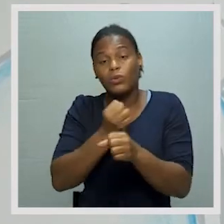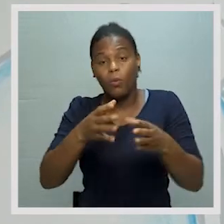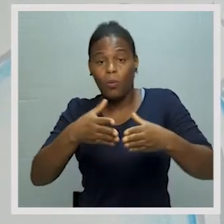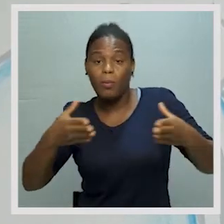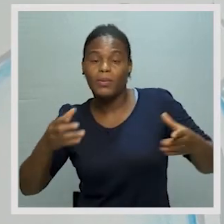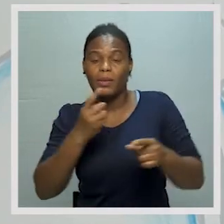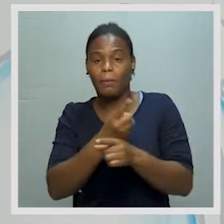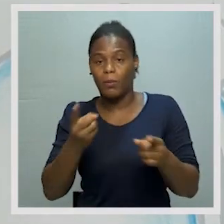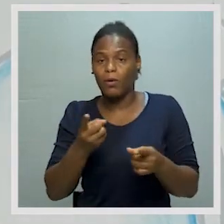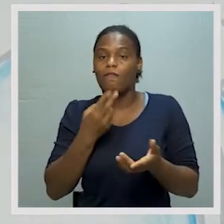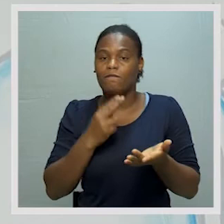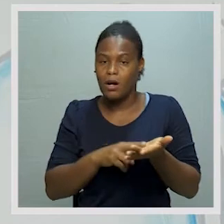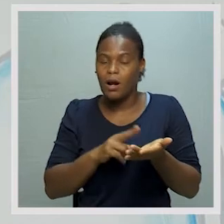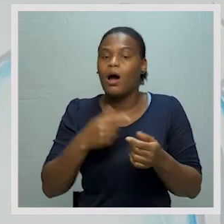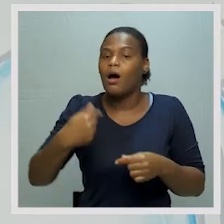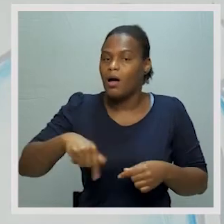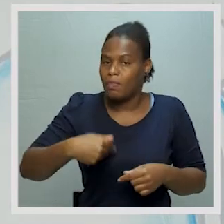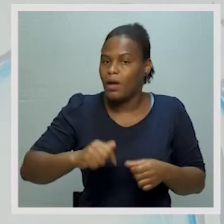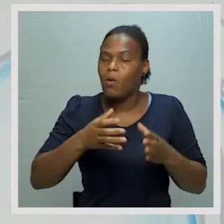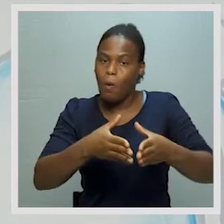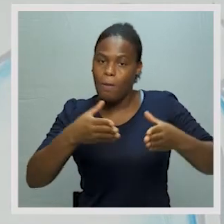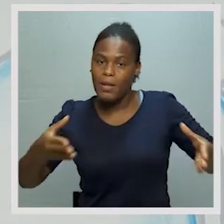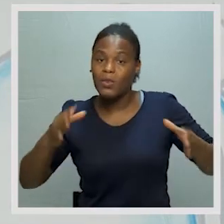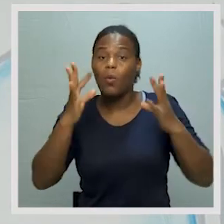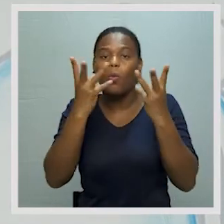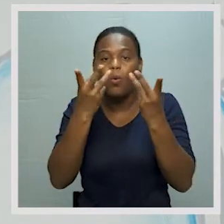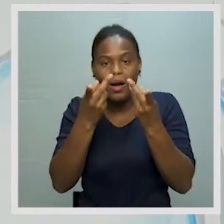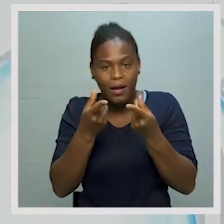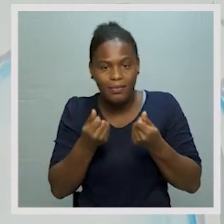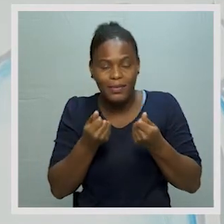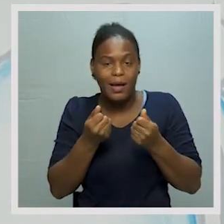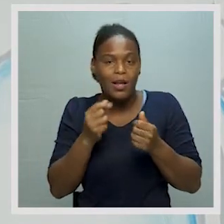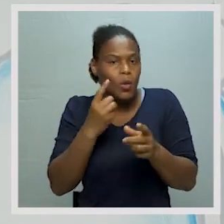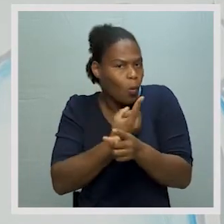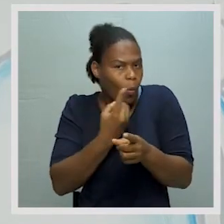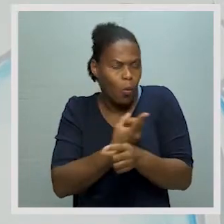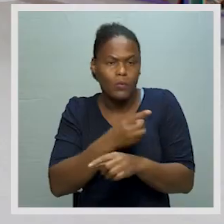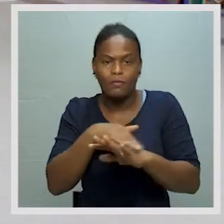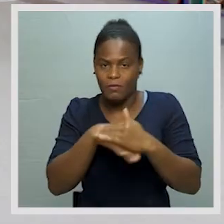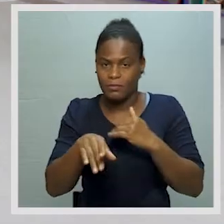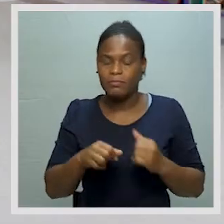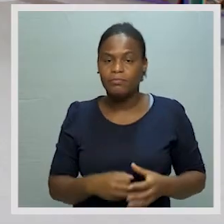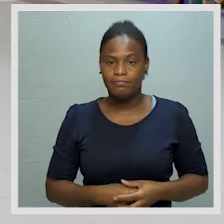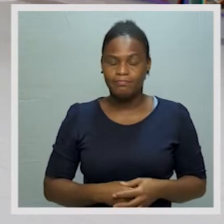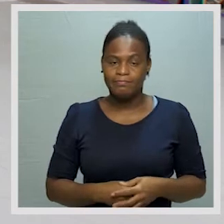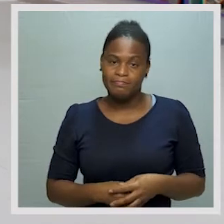é porque, de facto, houve aumento da quantidade produzida.